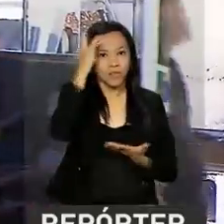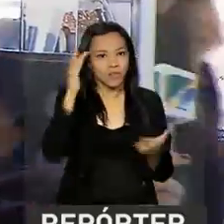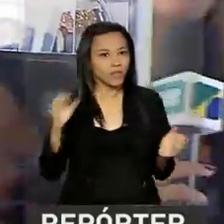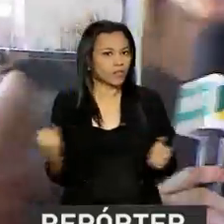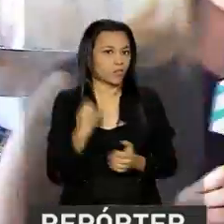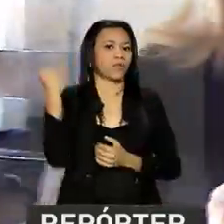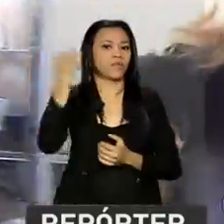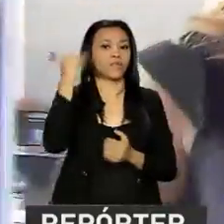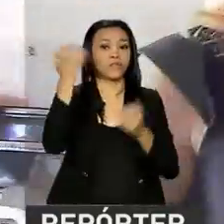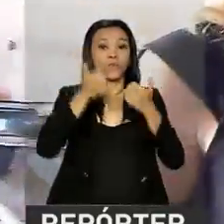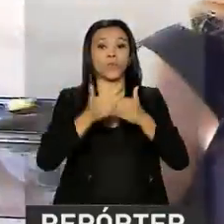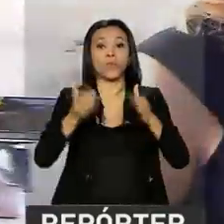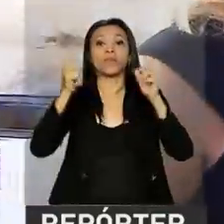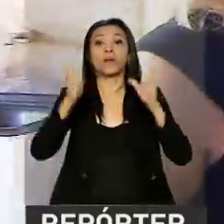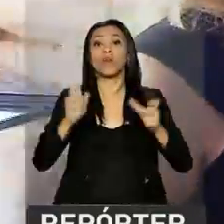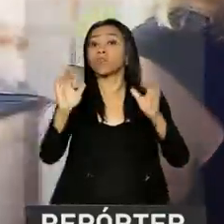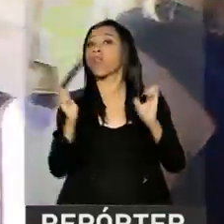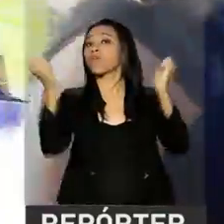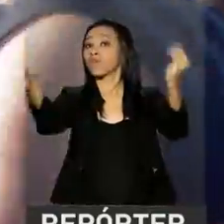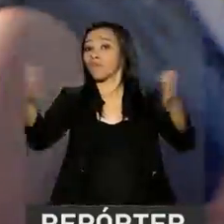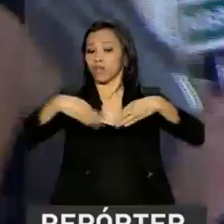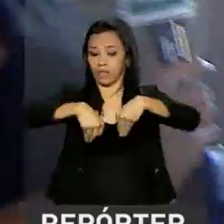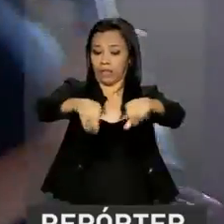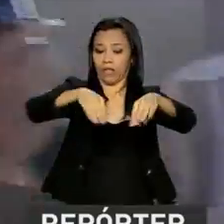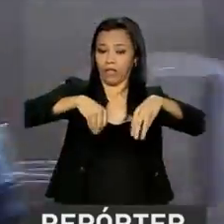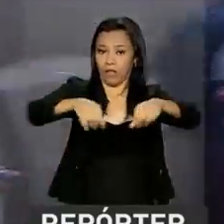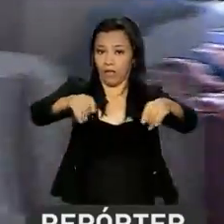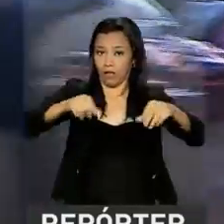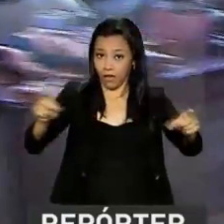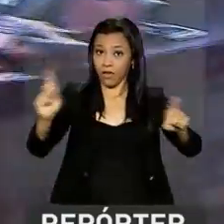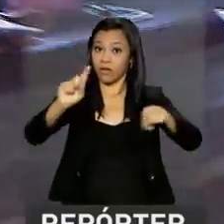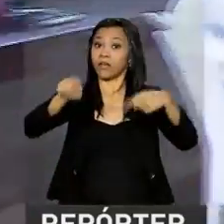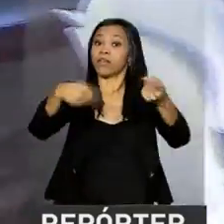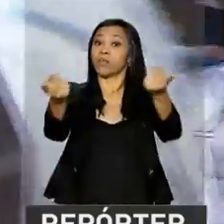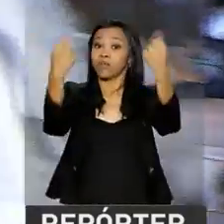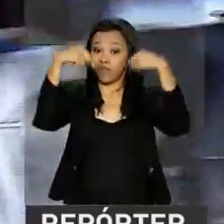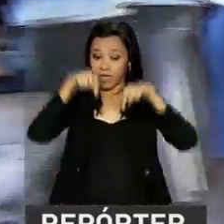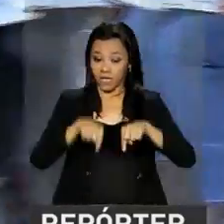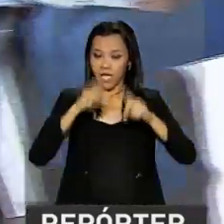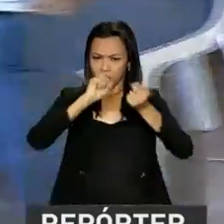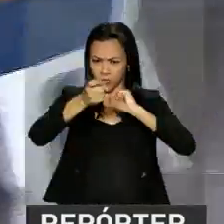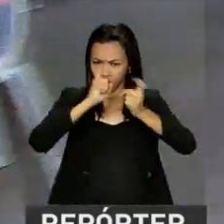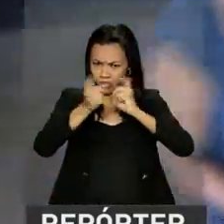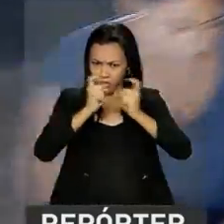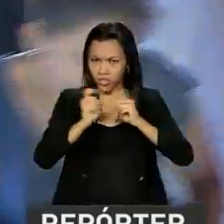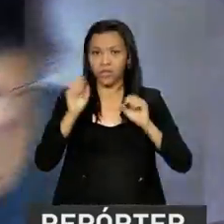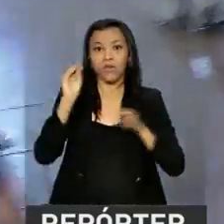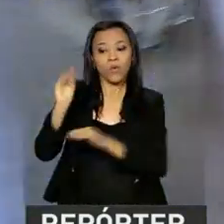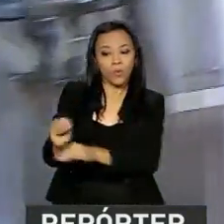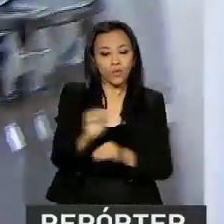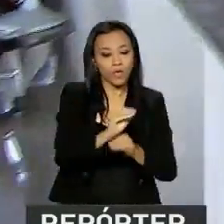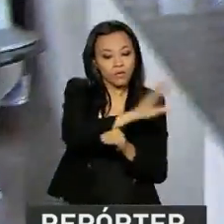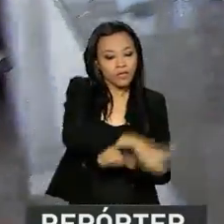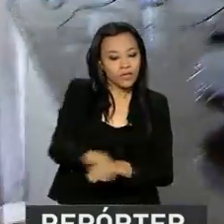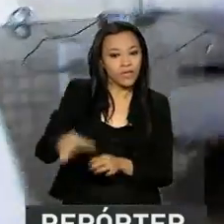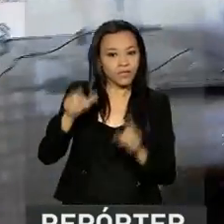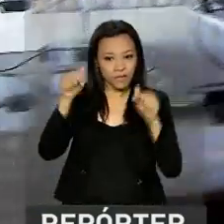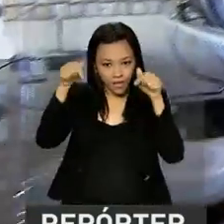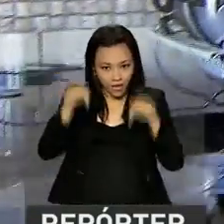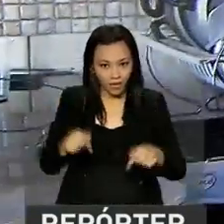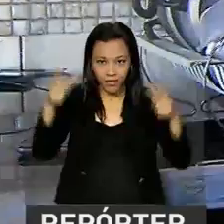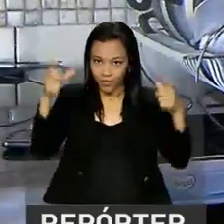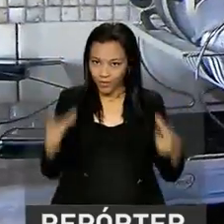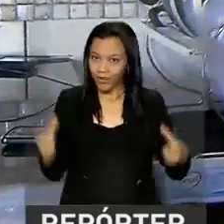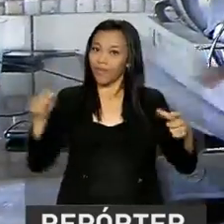o trabalho começa lá fora na terra passa por questões administrativas o cuidado com as crianças e termina aqui